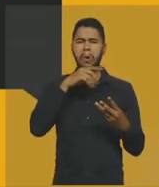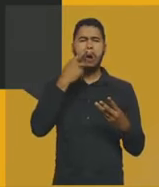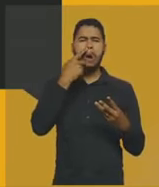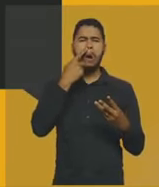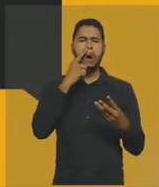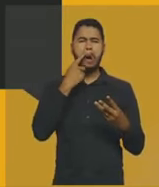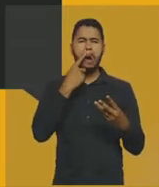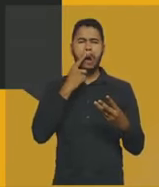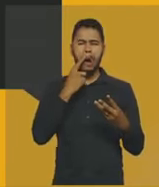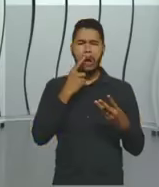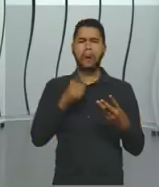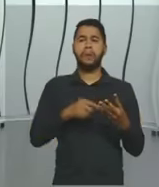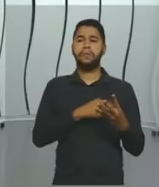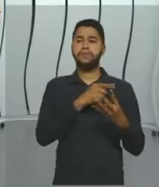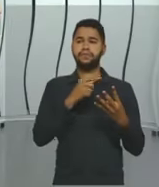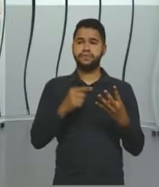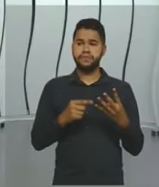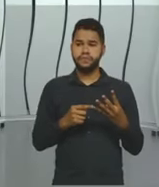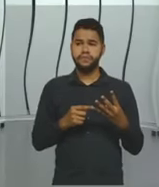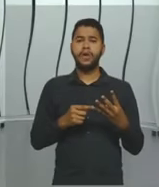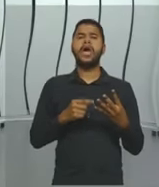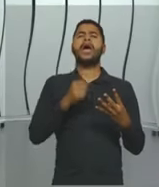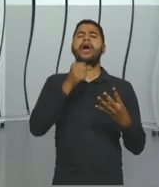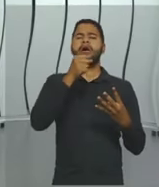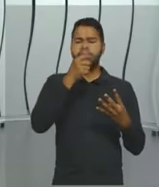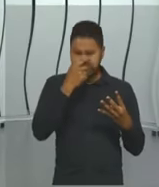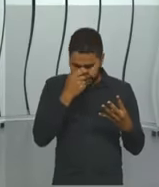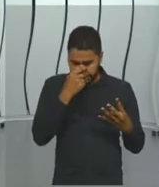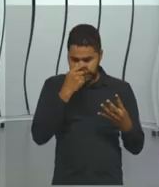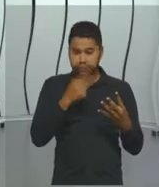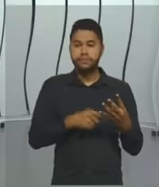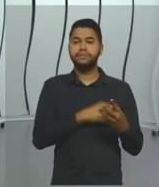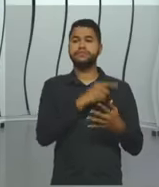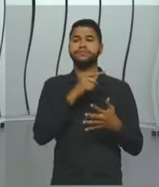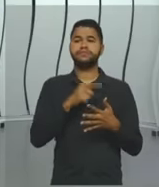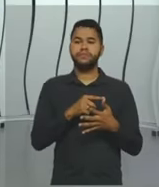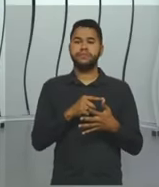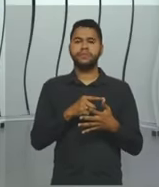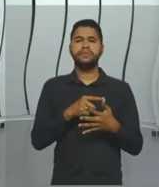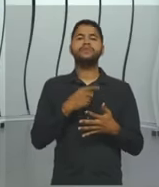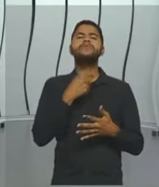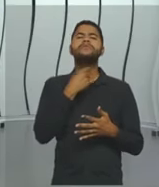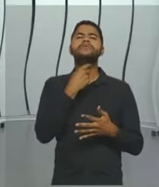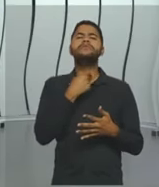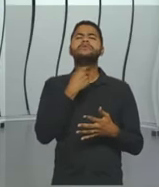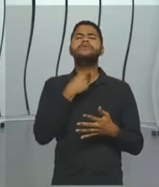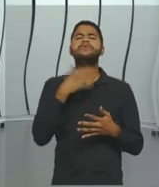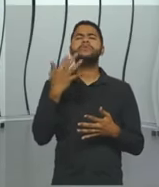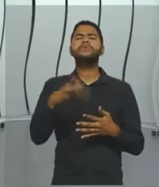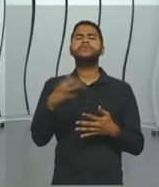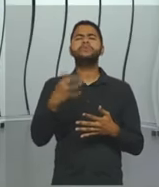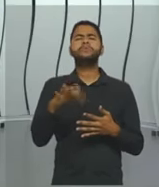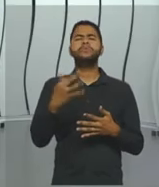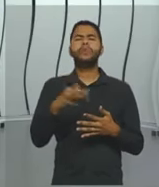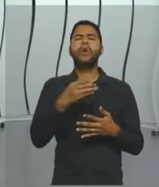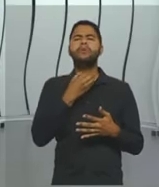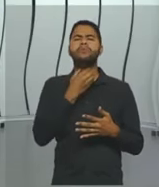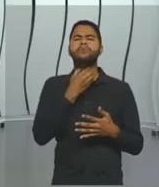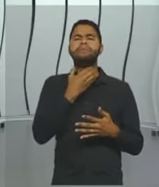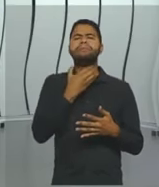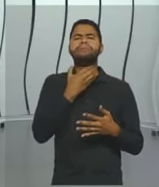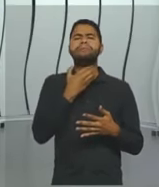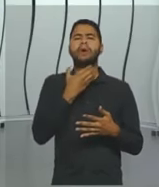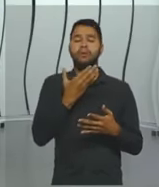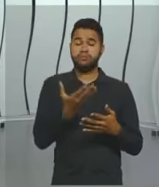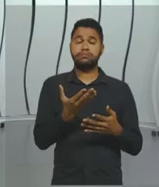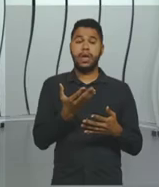pouquinho, sneeze, espirro, e sore throat, que é dor de garganta ou garganta inflamada, ok?